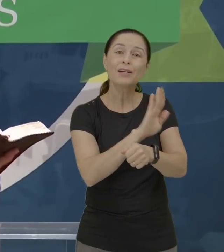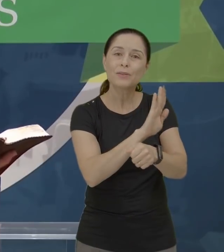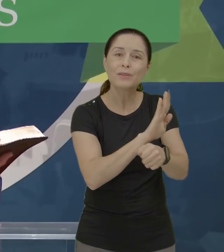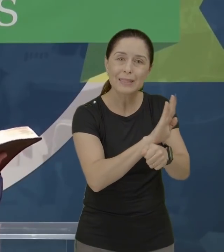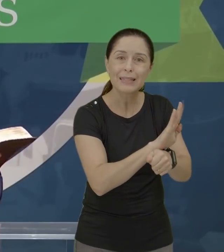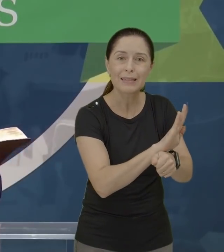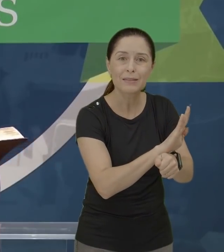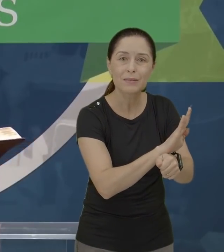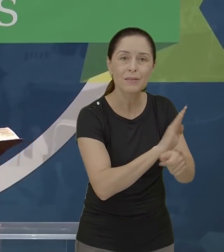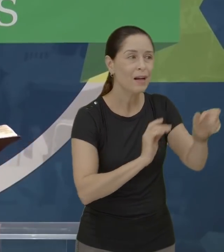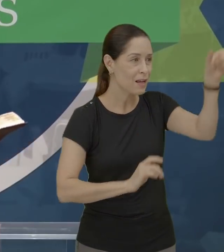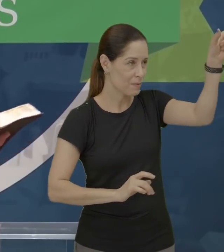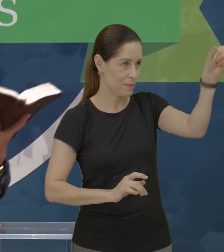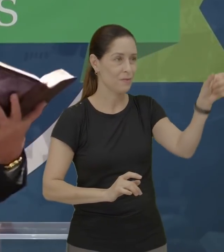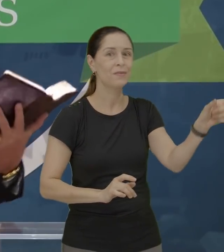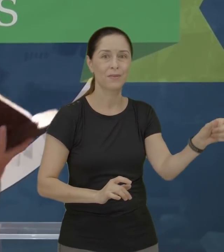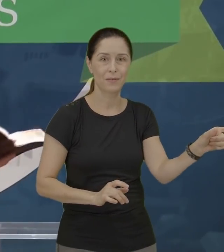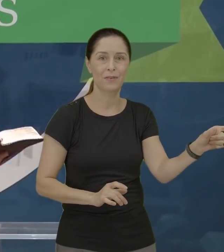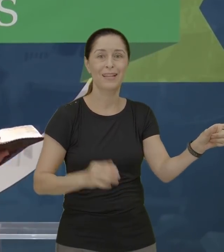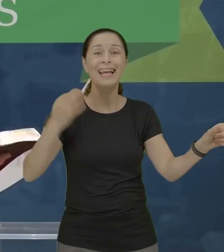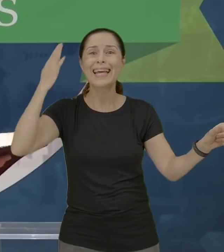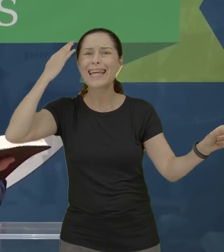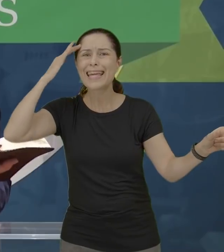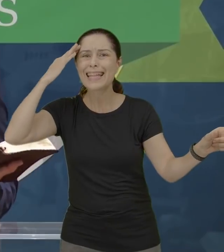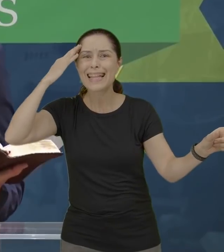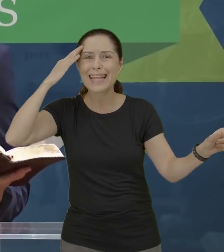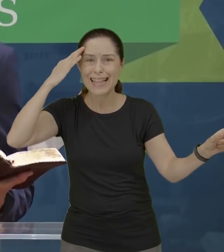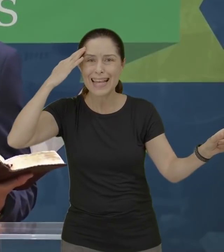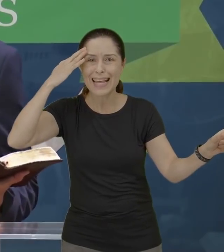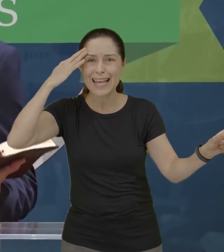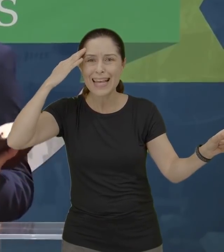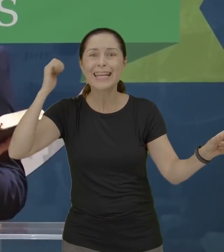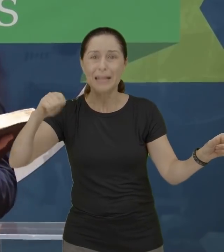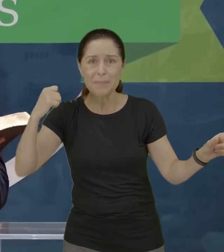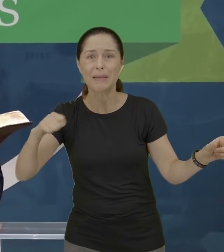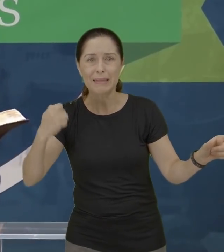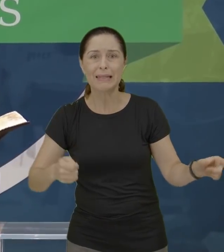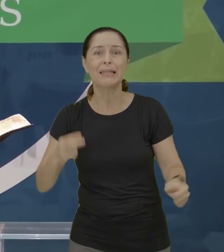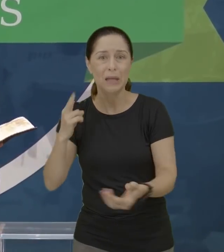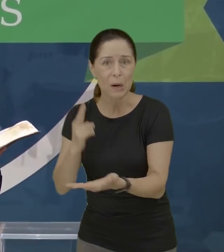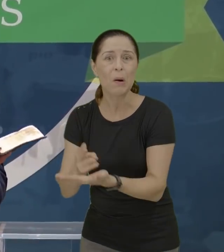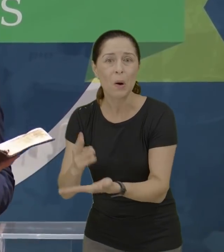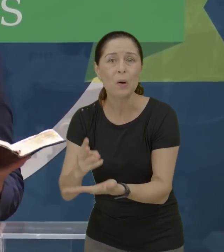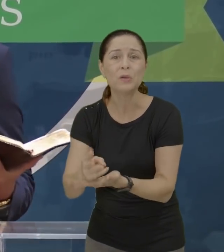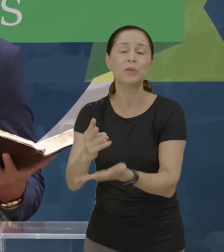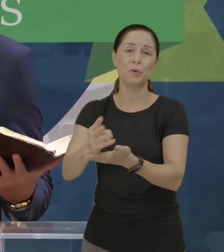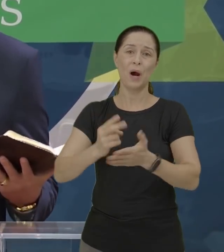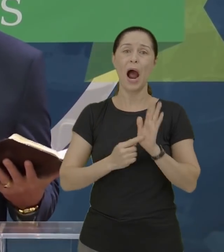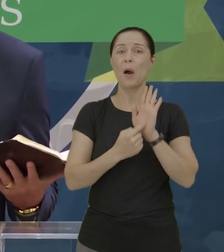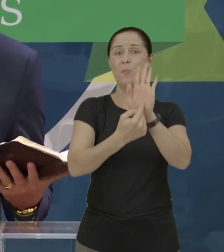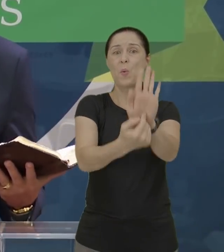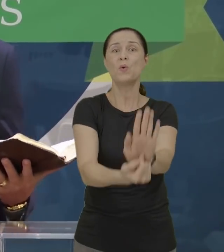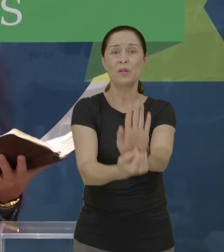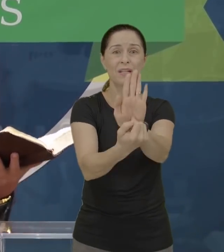Diligência no que você está fazendo. É por isso que a Bíblia diz que você